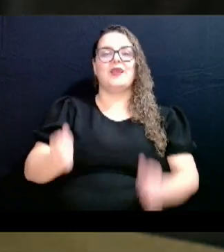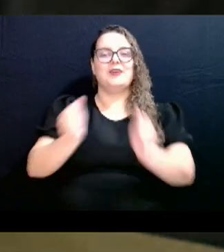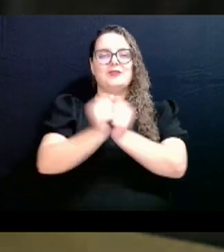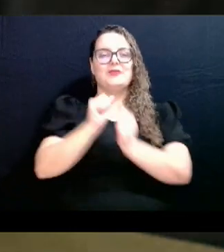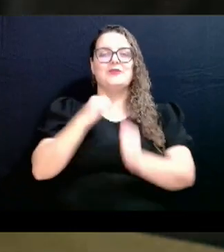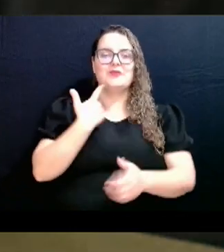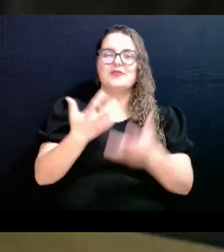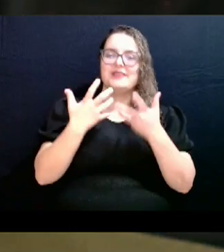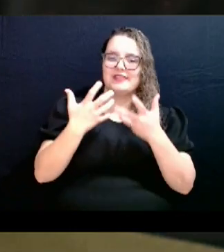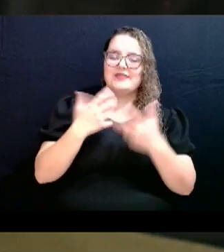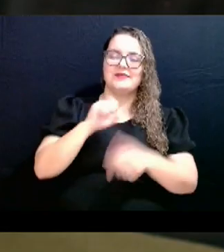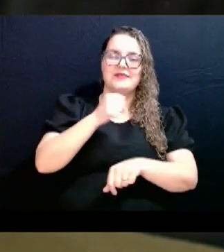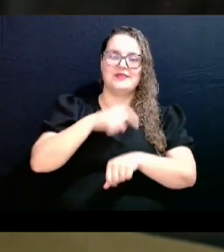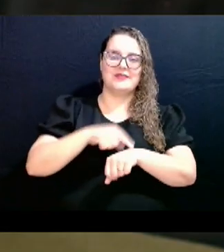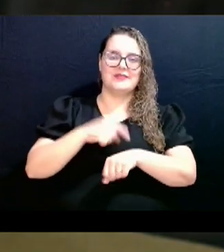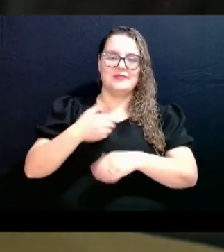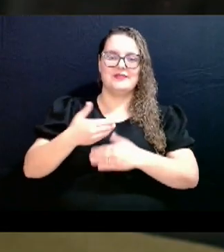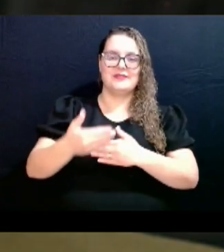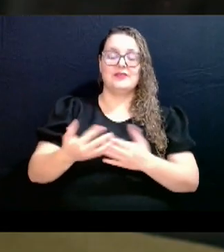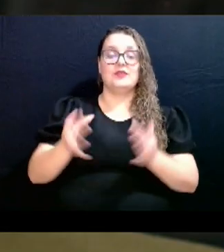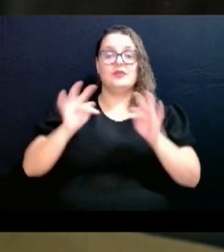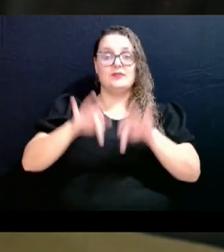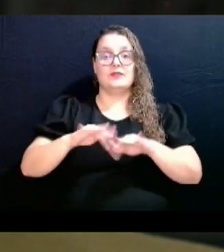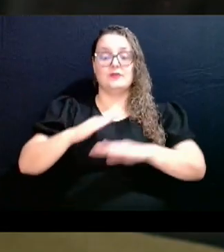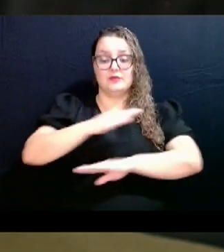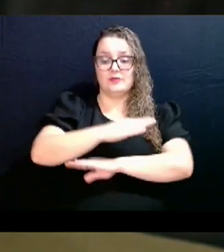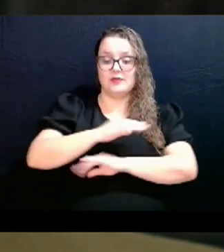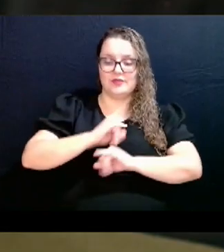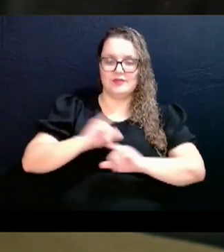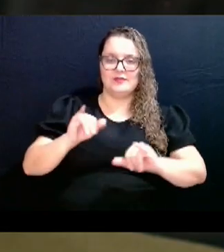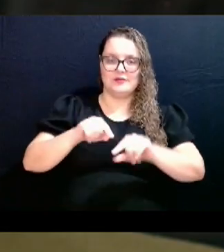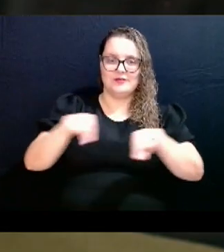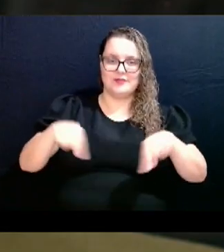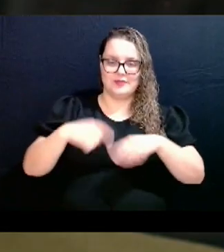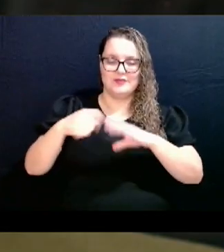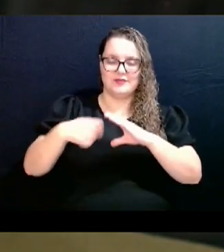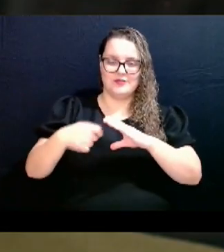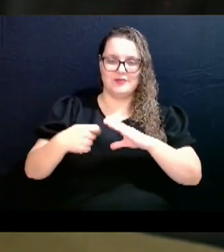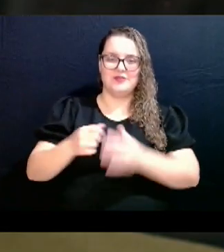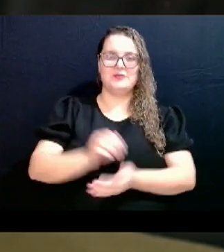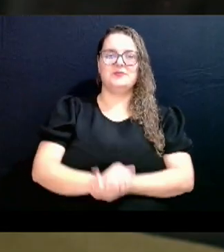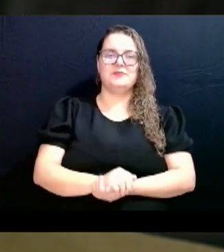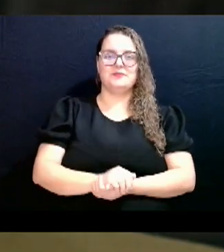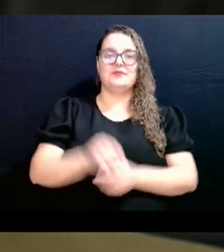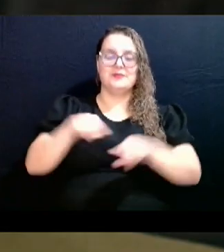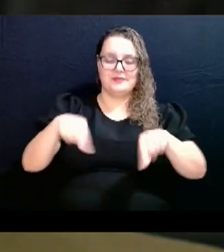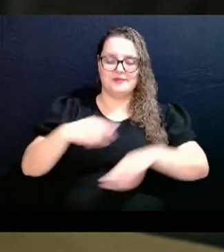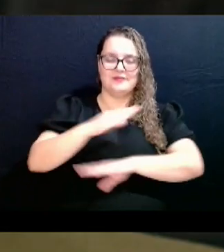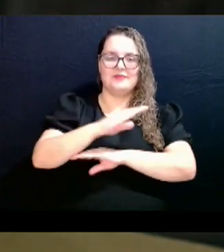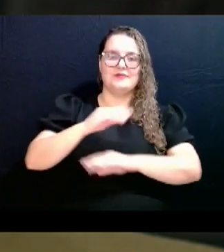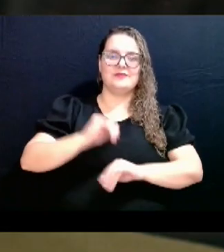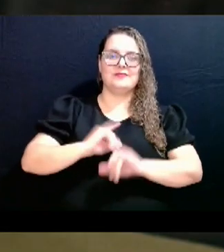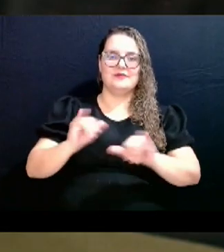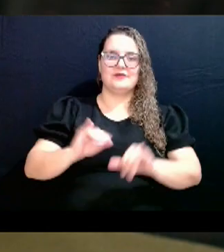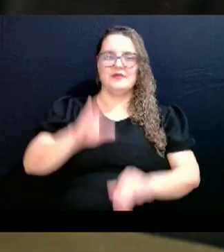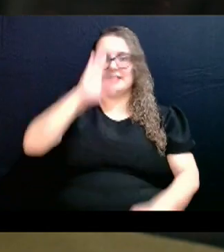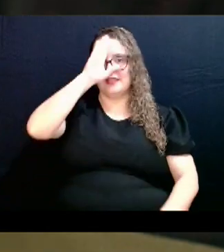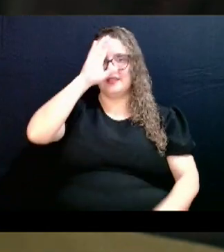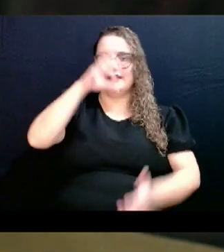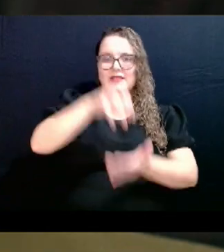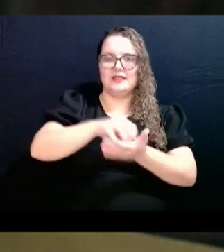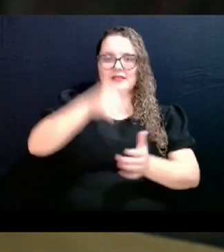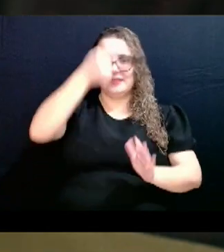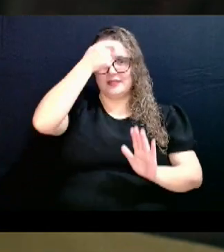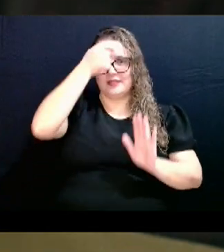vai encerrando por aqui então o nosso Estúdio Câmara de hoje. Você acompanha a central, direto da Central IA, em breve,